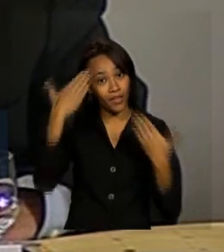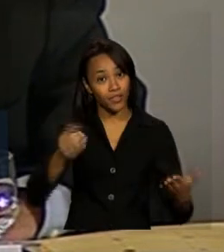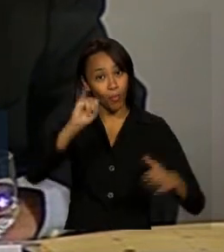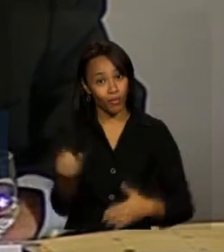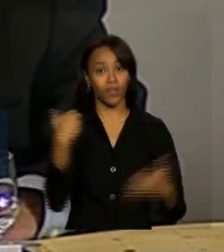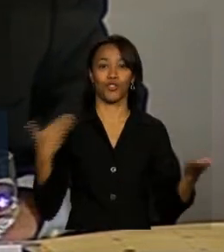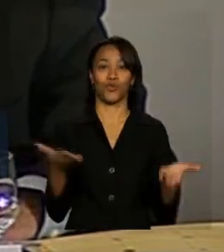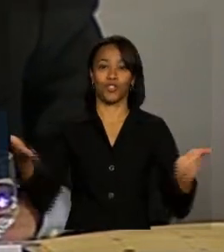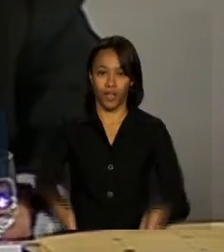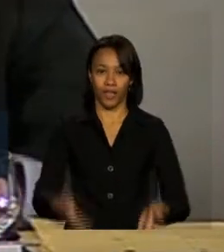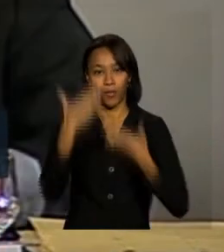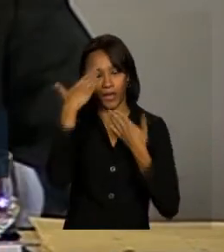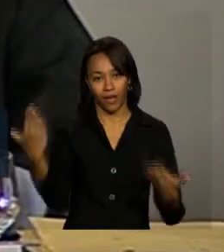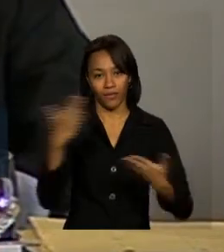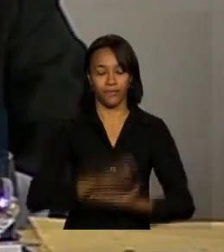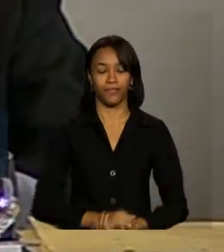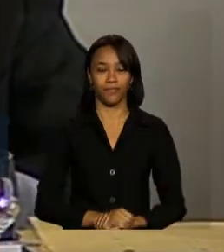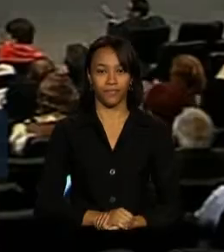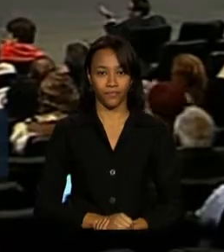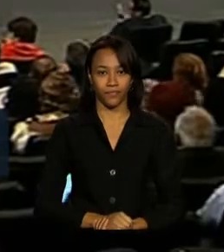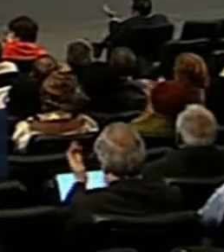oportunidade de estar aqui. Muito obrigado, Eloy.